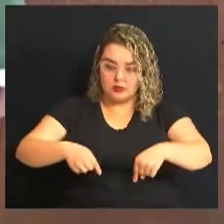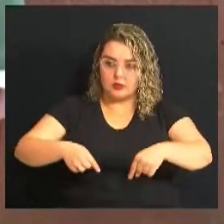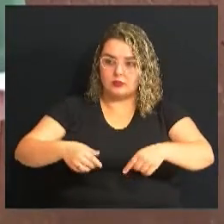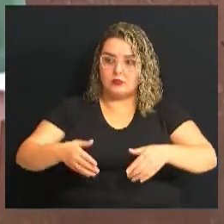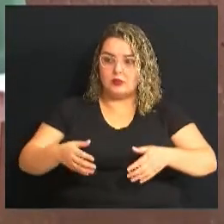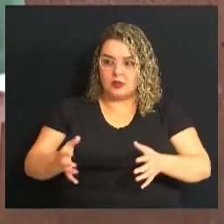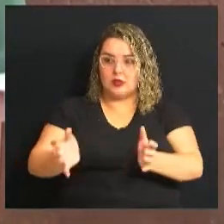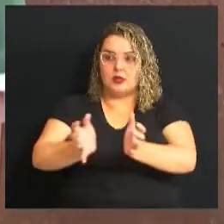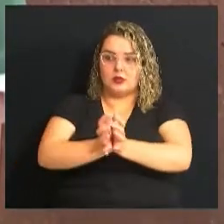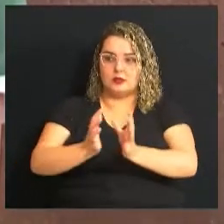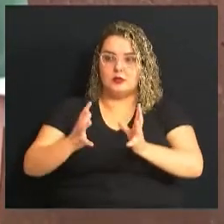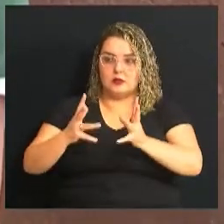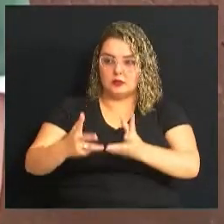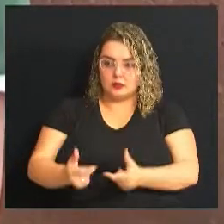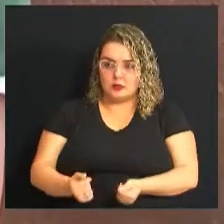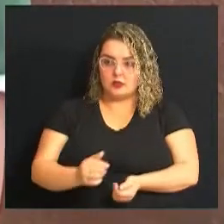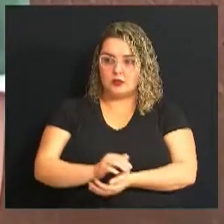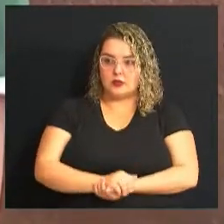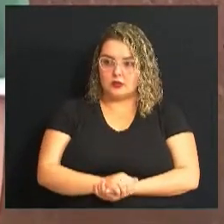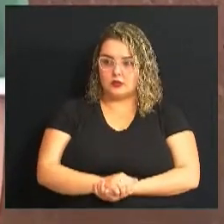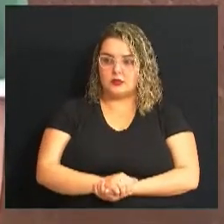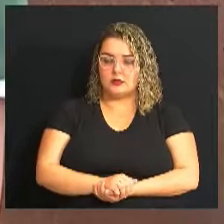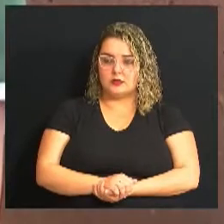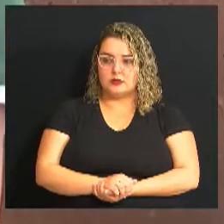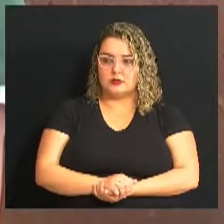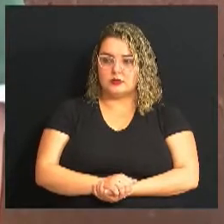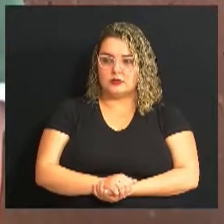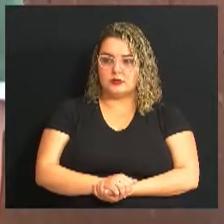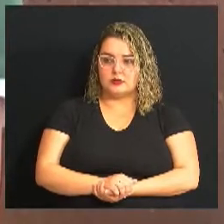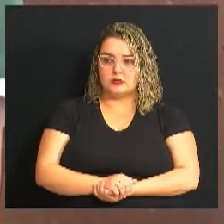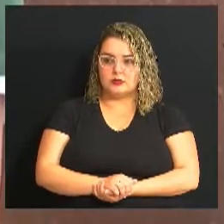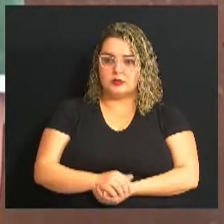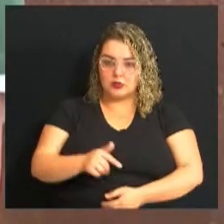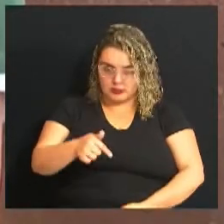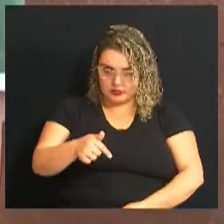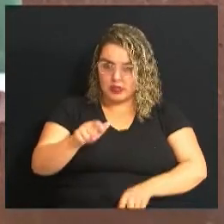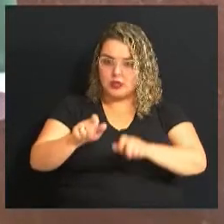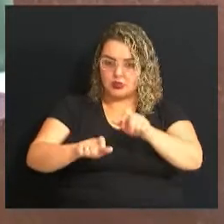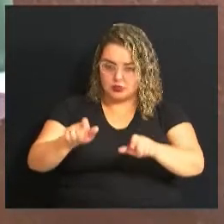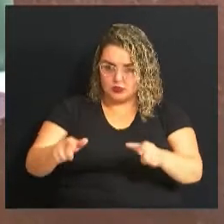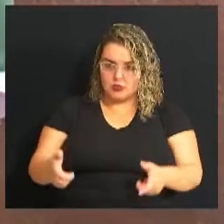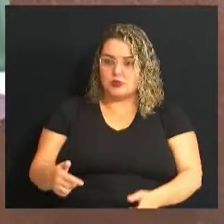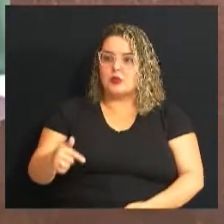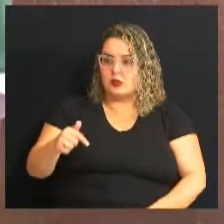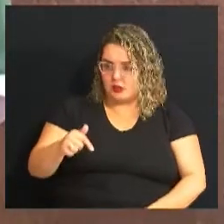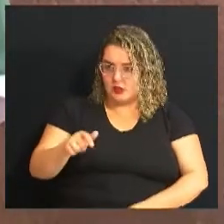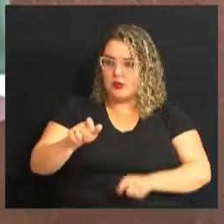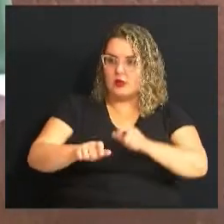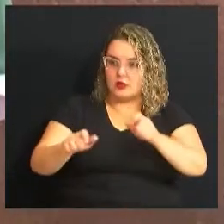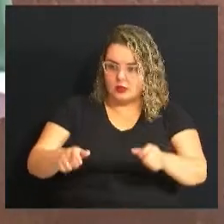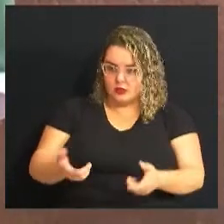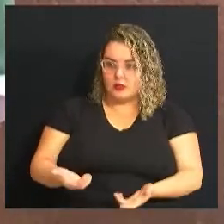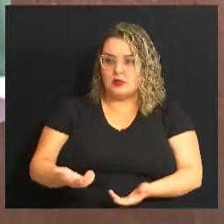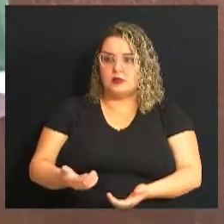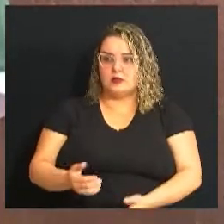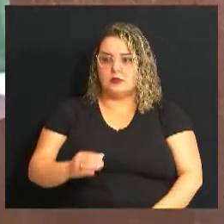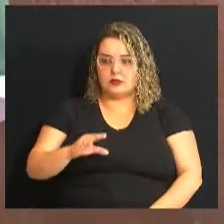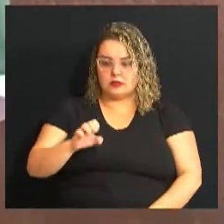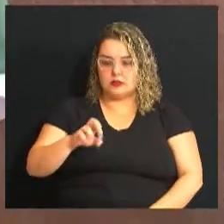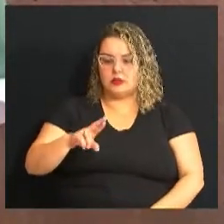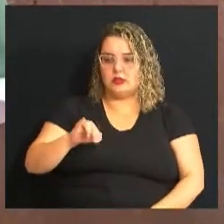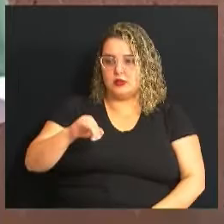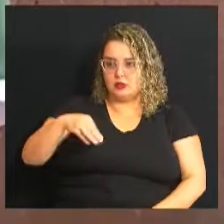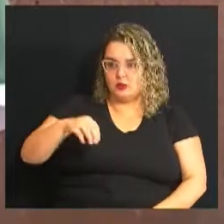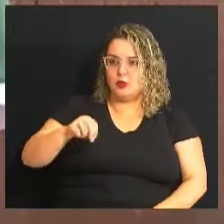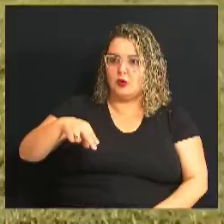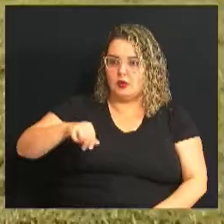que completa por nosso processo, que são 7 pessoas. 7. Entendeu? Que vai desde a cerimonial, tem o pessoal dos